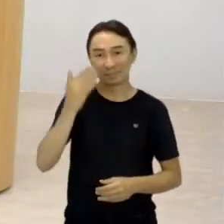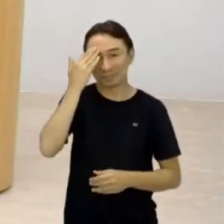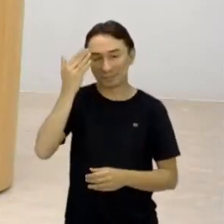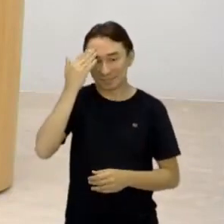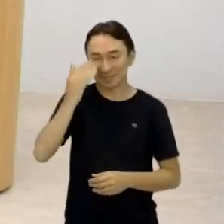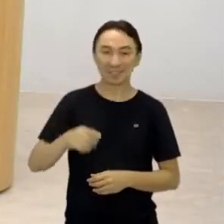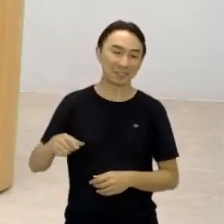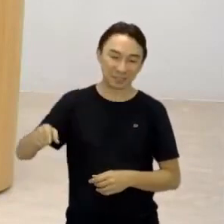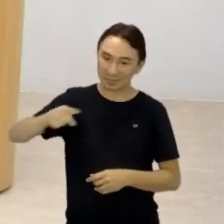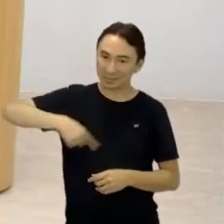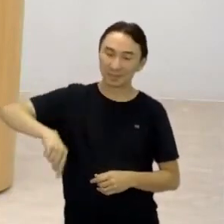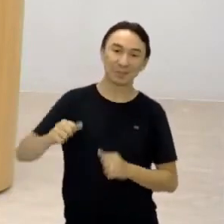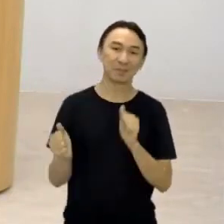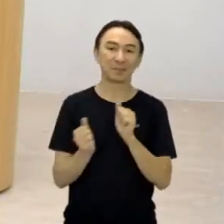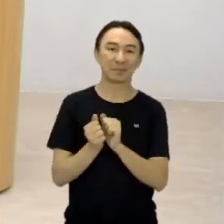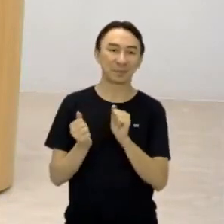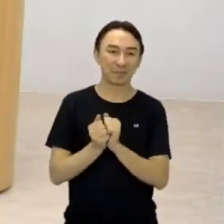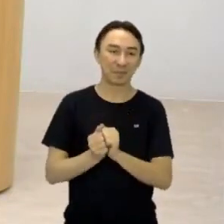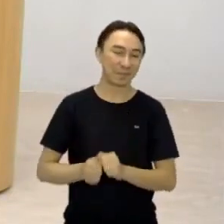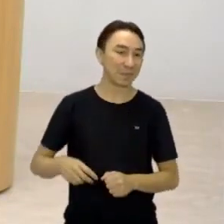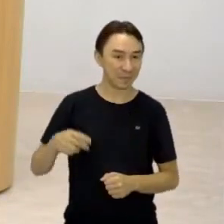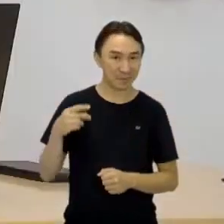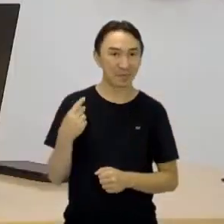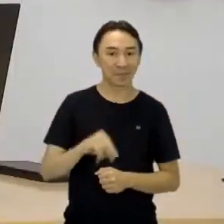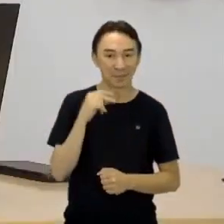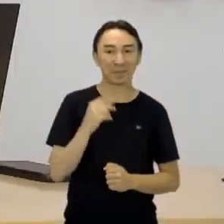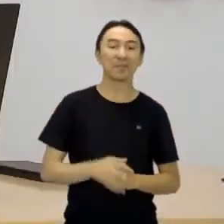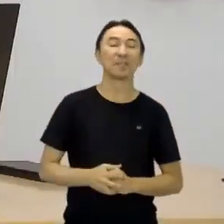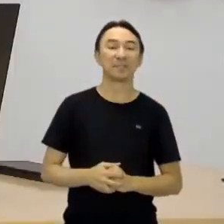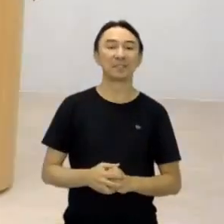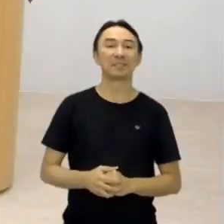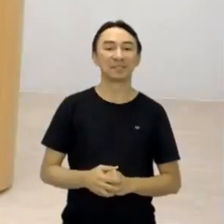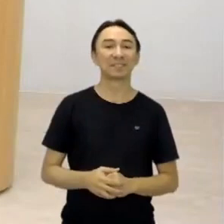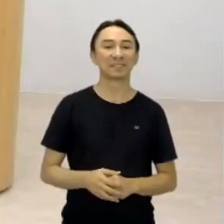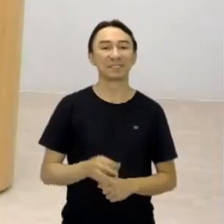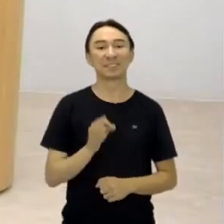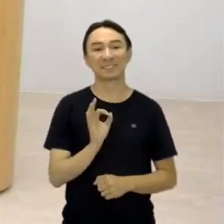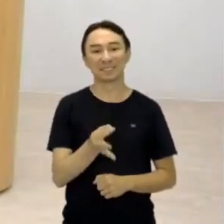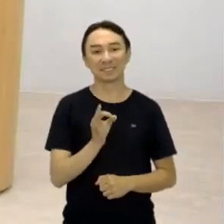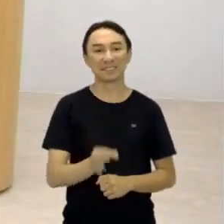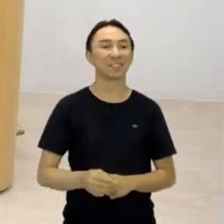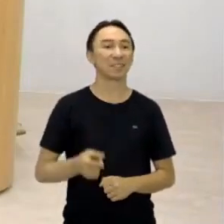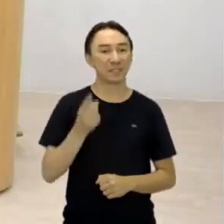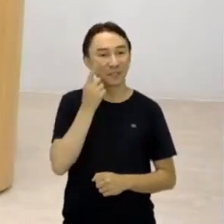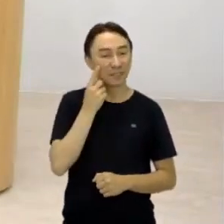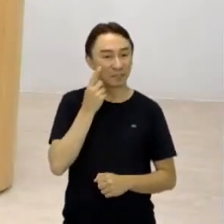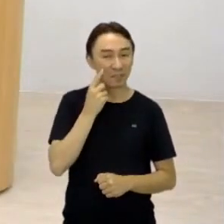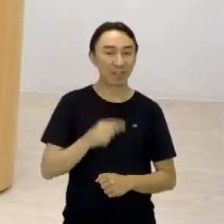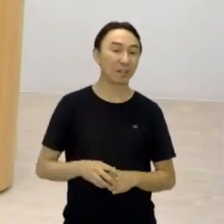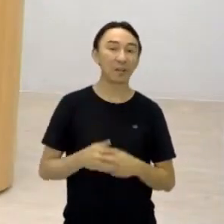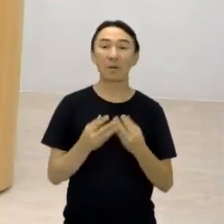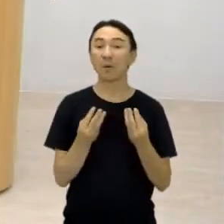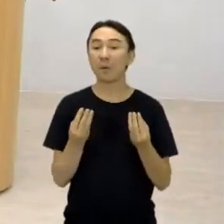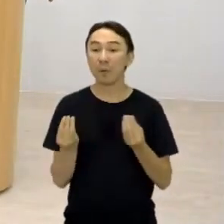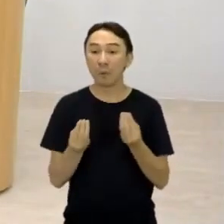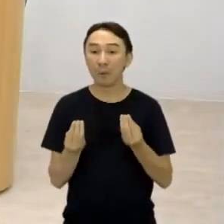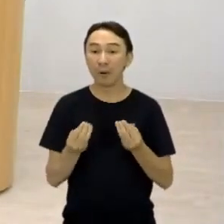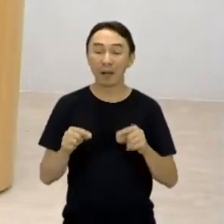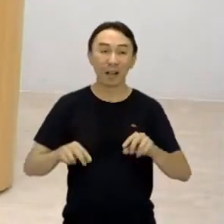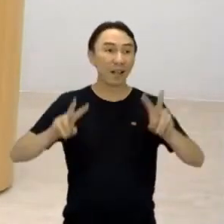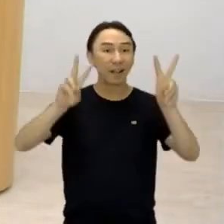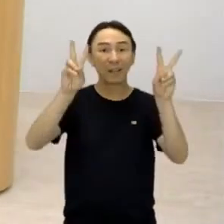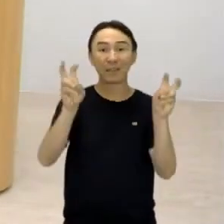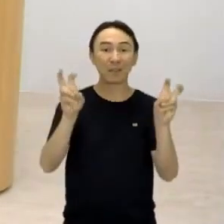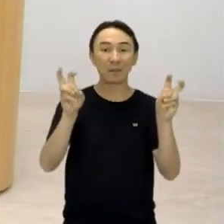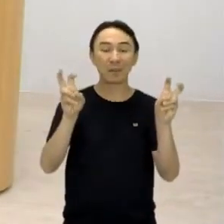vamos. Estamos aí na atividade, né? Na atividade. Na atividade vamos ver o que tem por dentro das coisas. Esse é o título da aula. O que será que